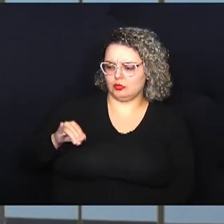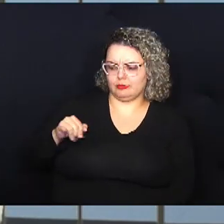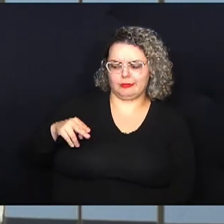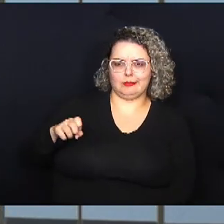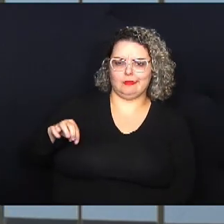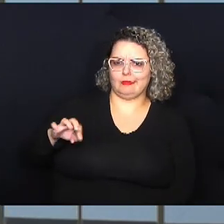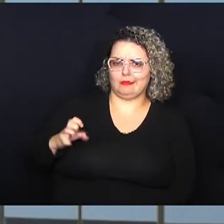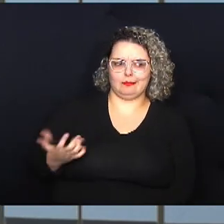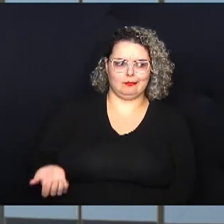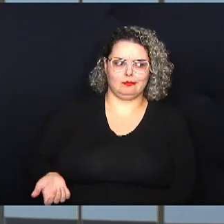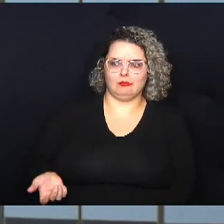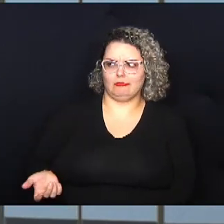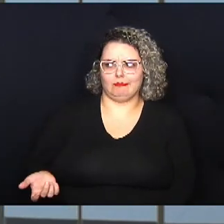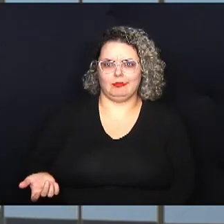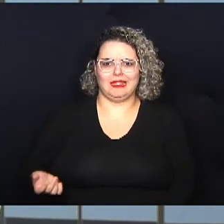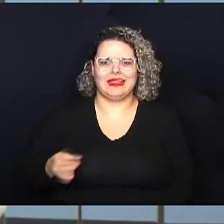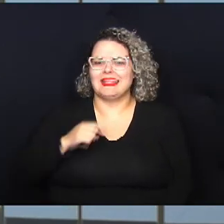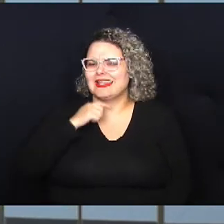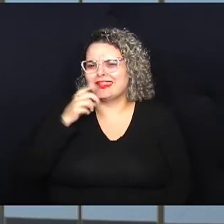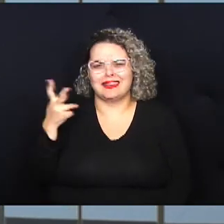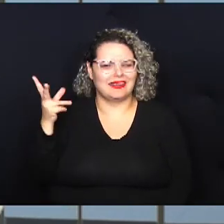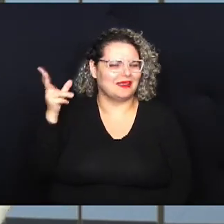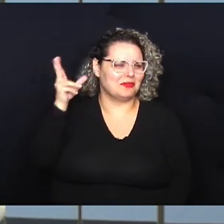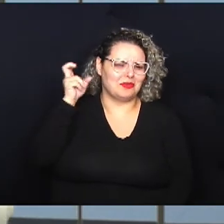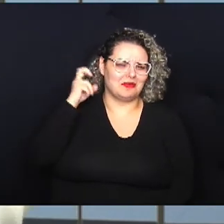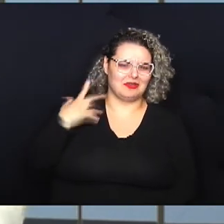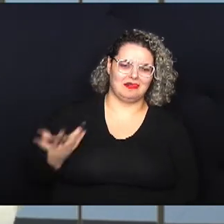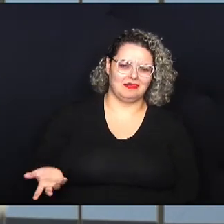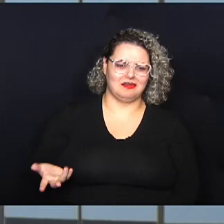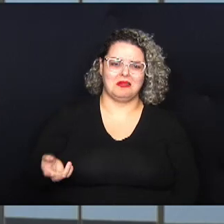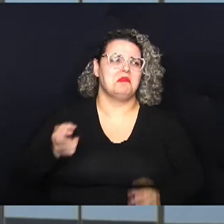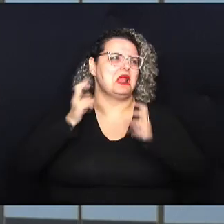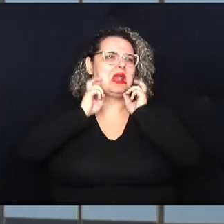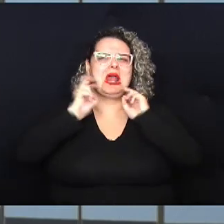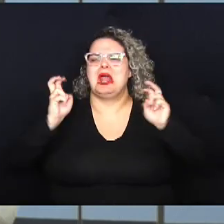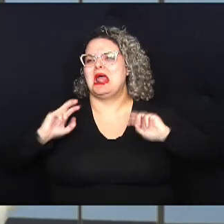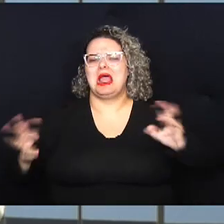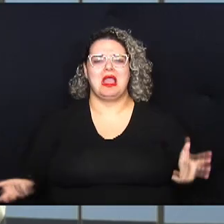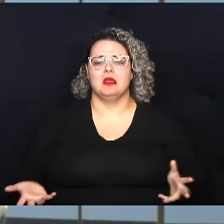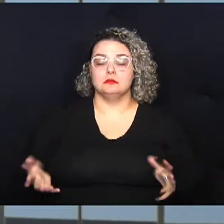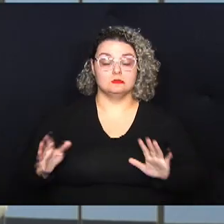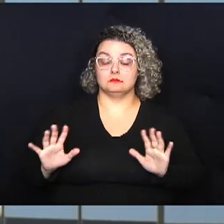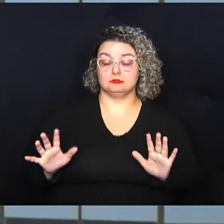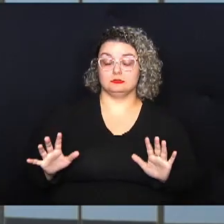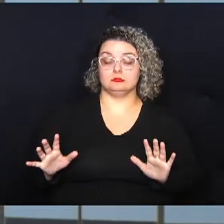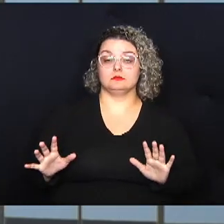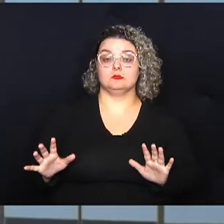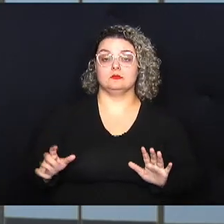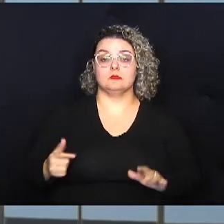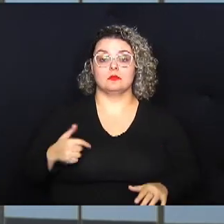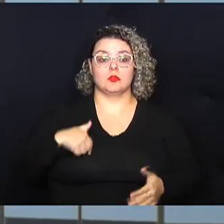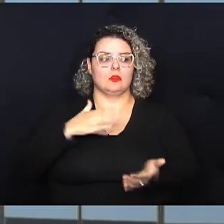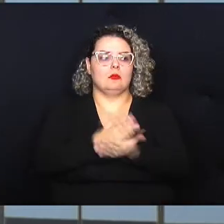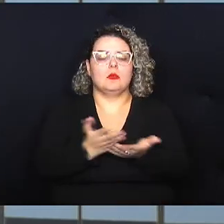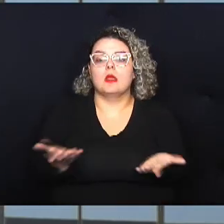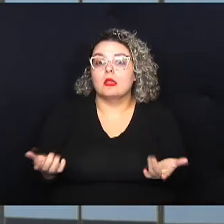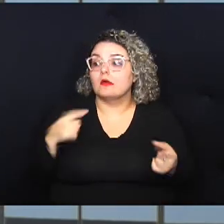por cima de todo mundo, ninguém me ouvia mais, eu só era mais um berro, não, eu tenho que parar, eu vou